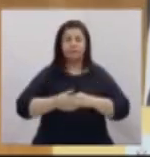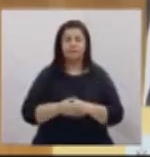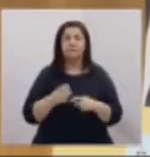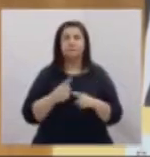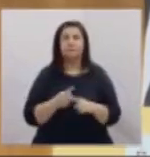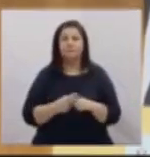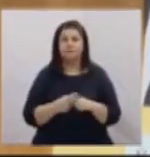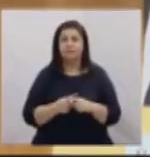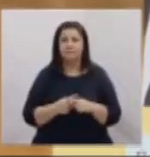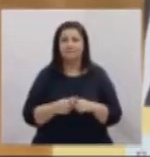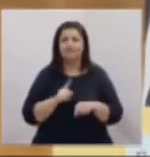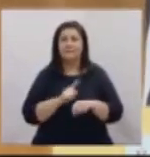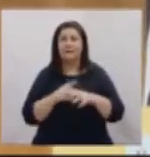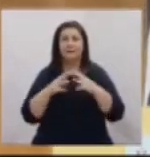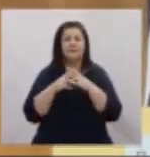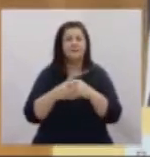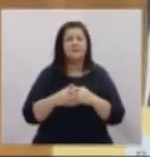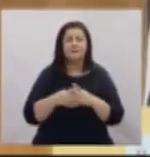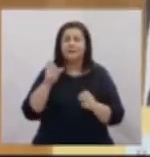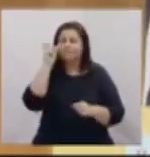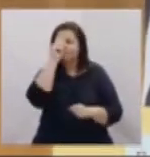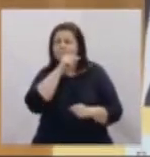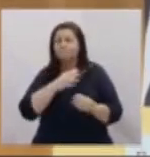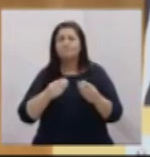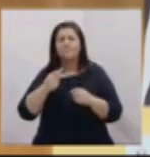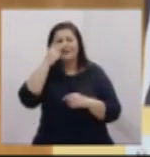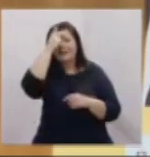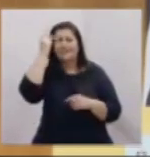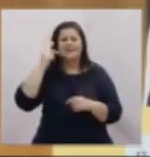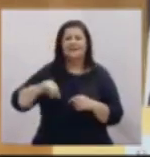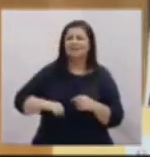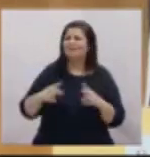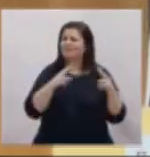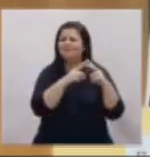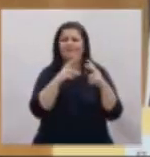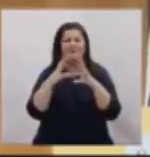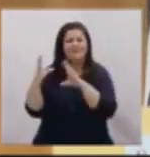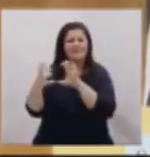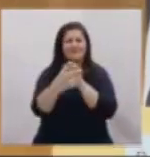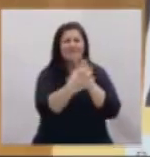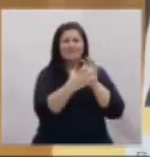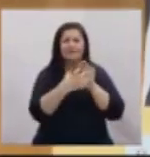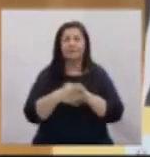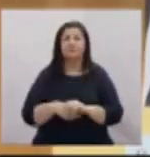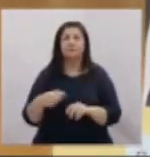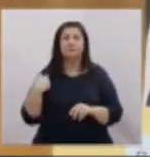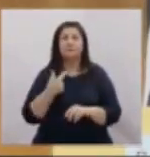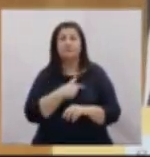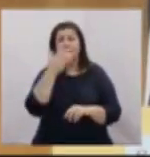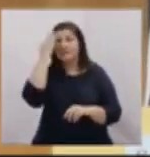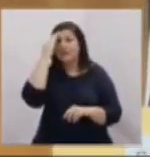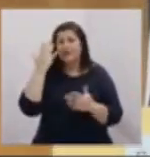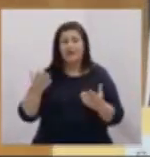momento difícil, onde muitas pessoas estão se degradando umas com as outras, a gente sabe que nós estamos aí